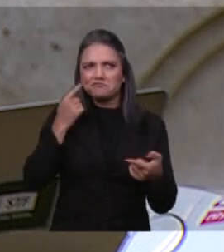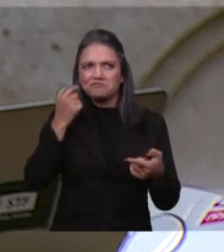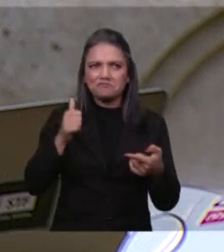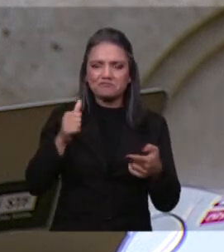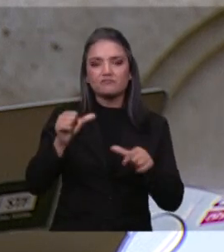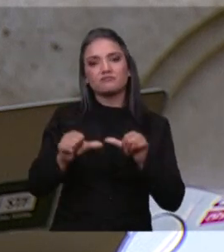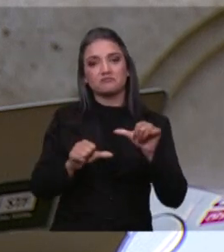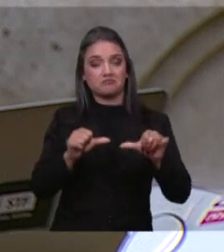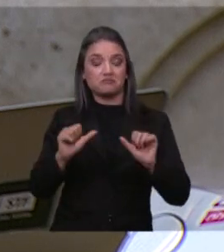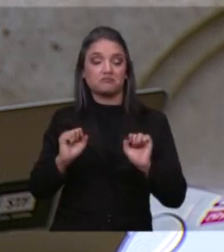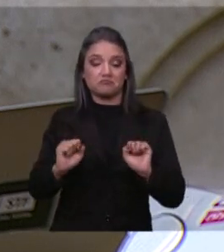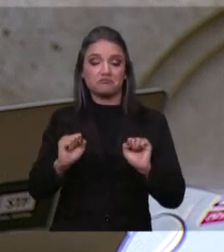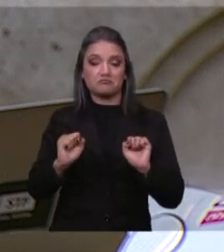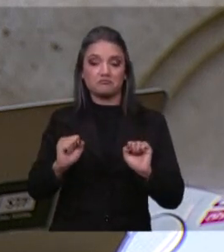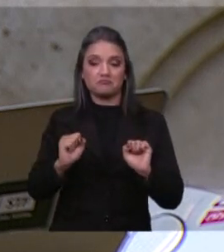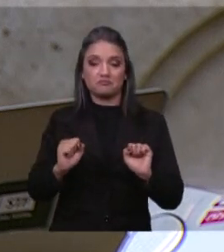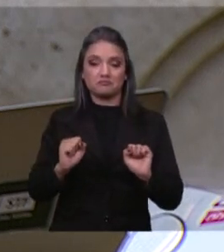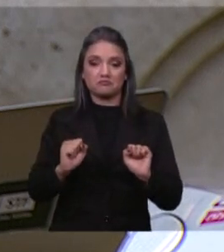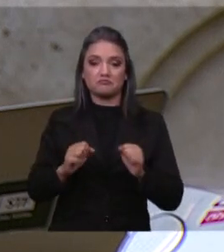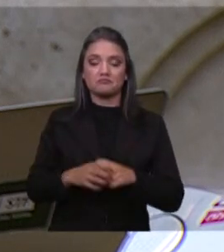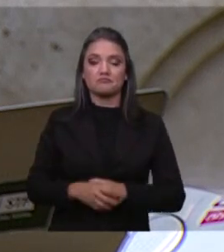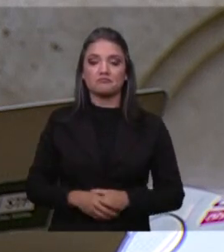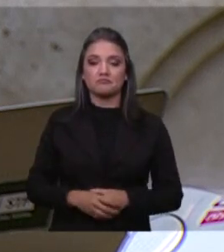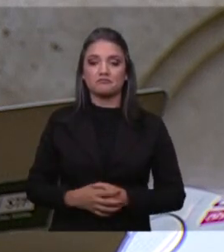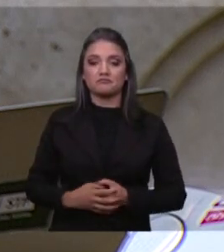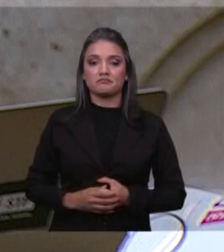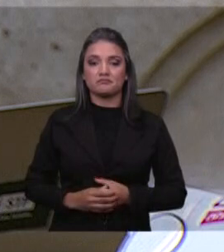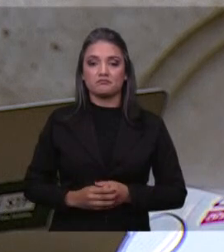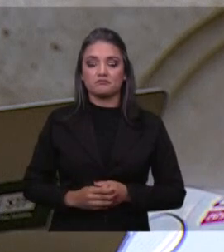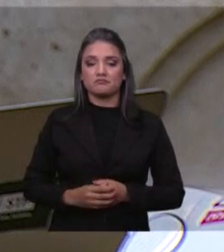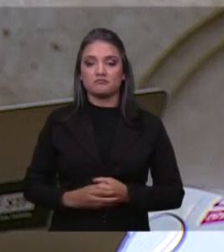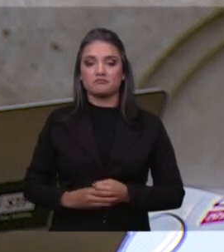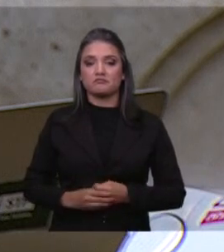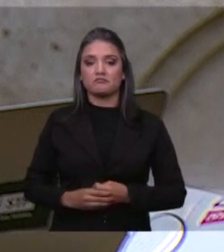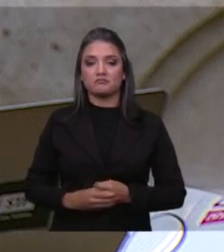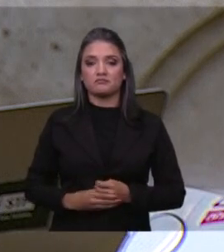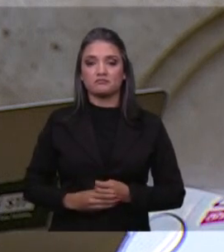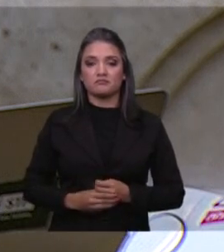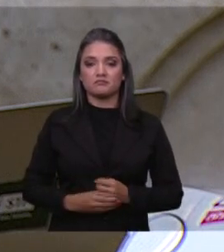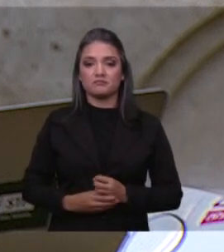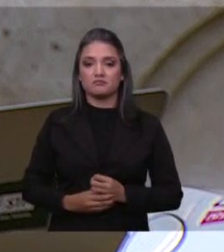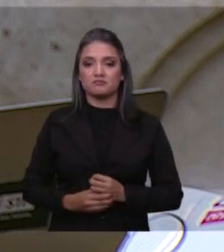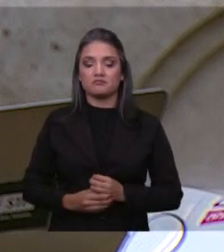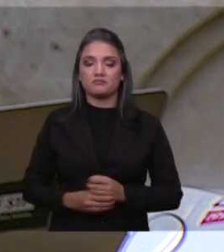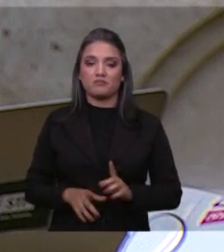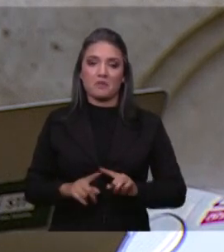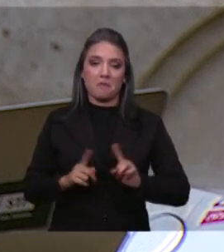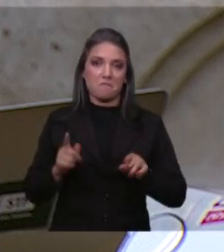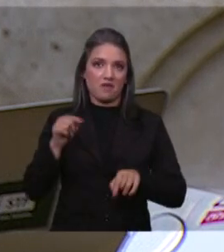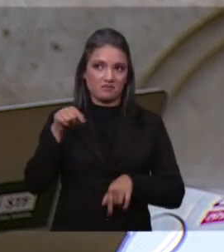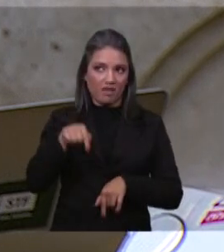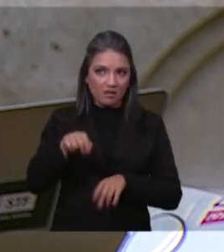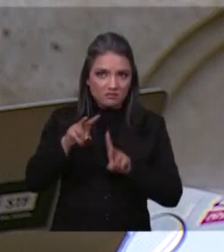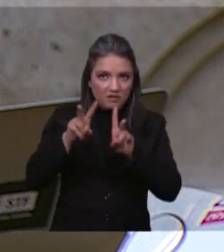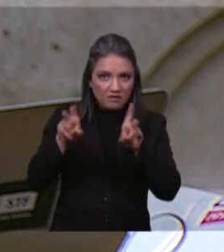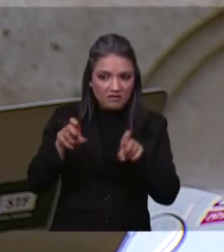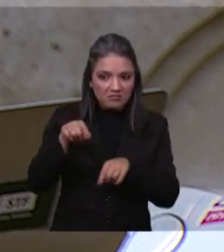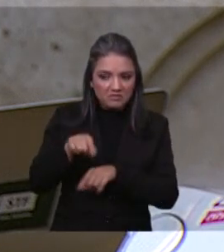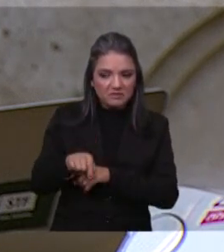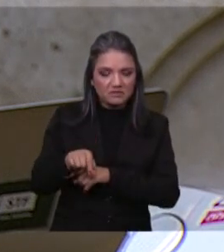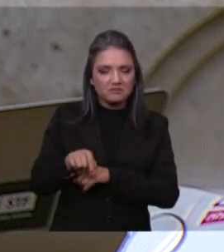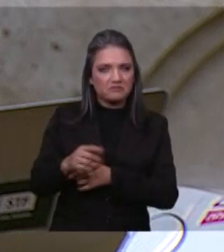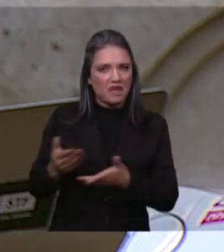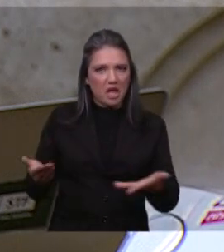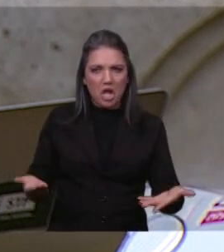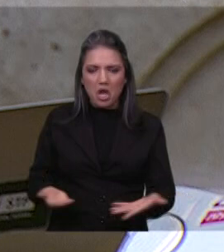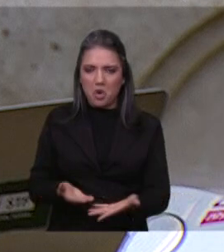reformá-la. Eu concordo. Mas eu, particularmente, não revisitaria esse tema nesses